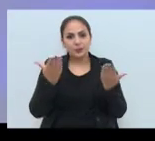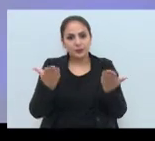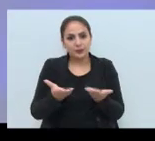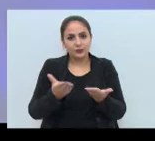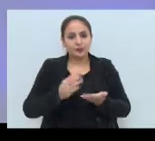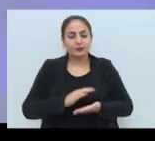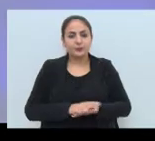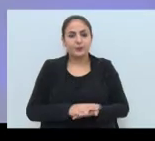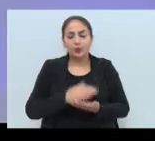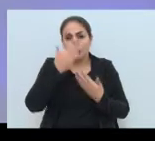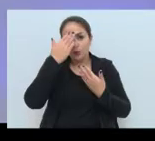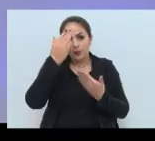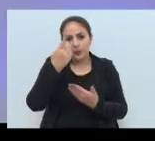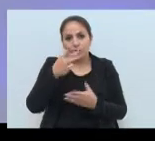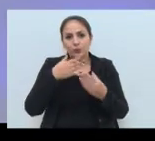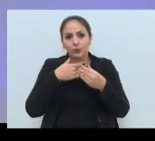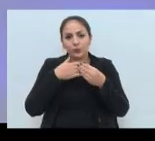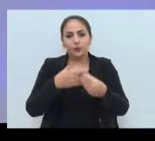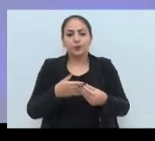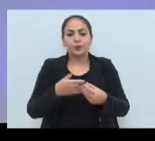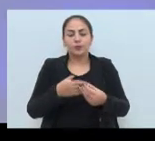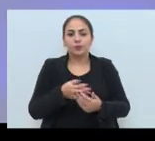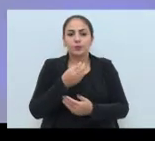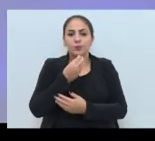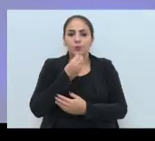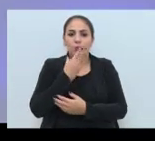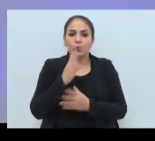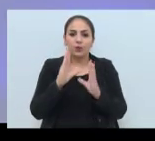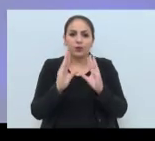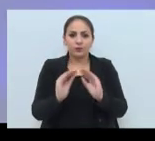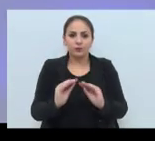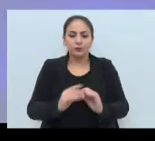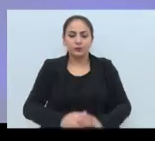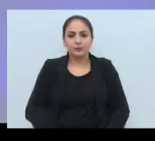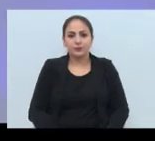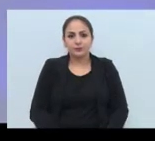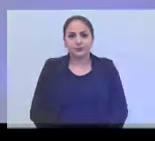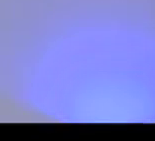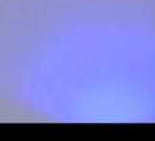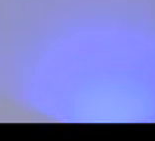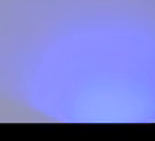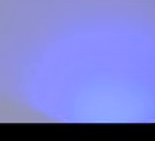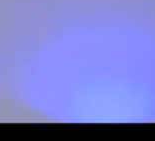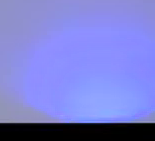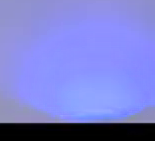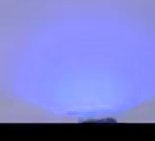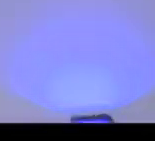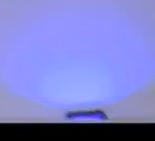Jornal da Câmara de hoje. Obrigada pela sua companhia e uma ótima noite.